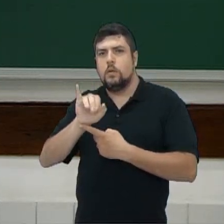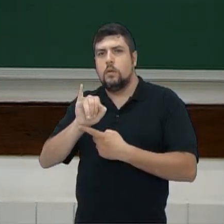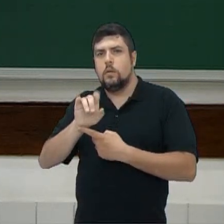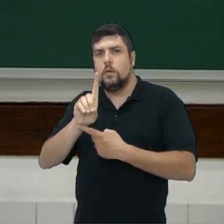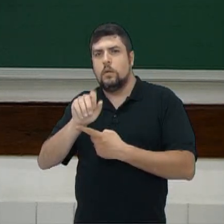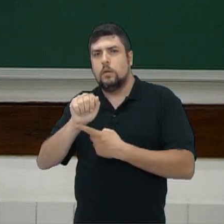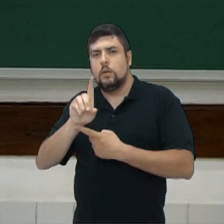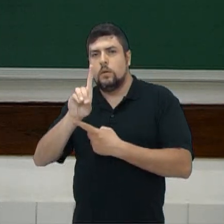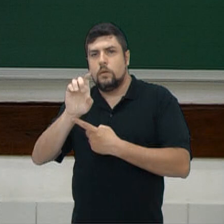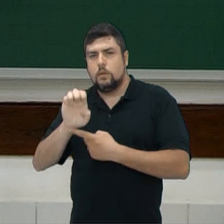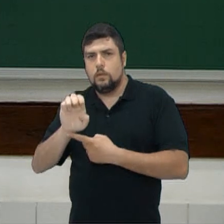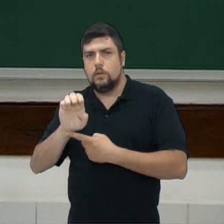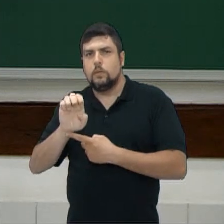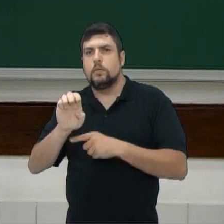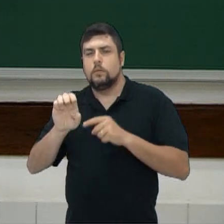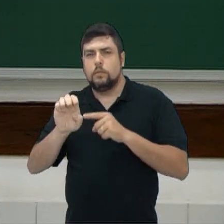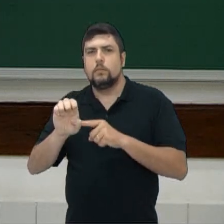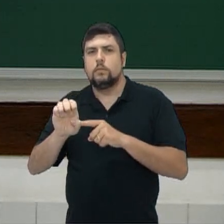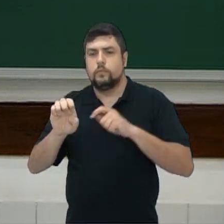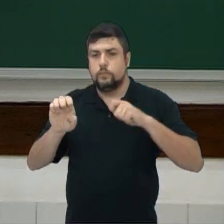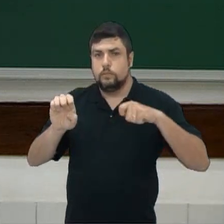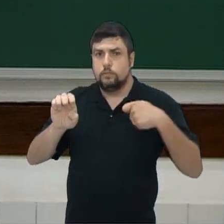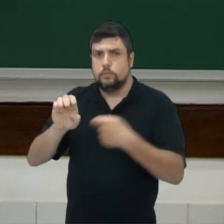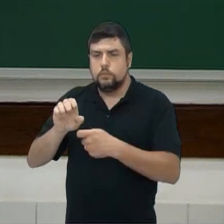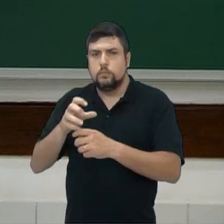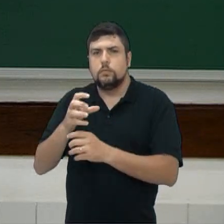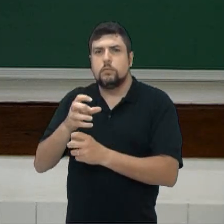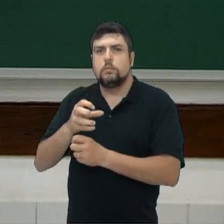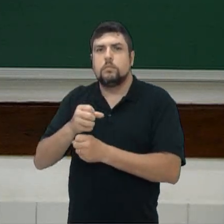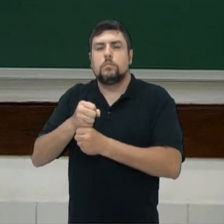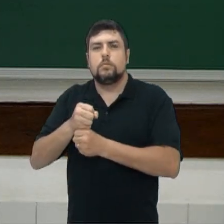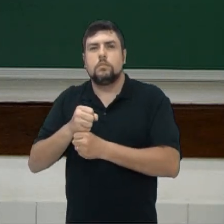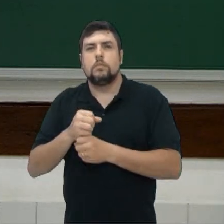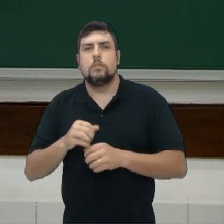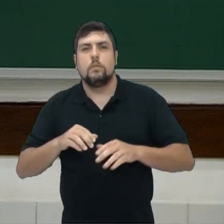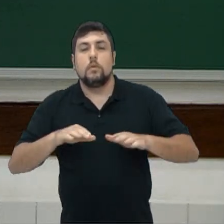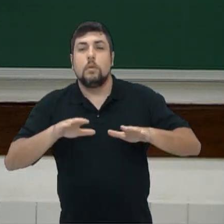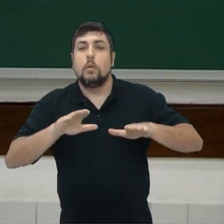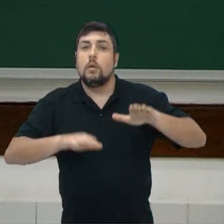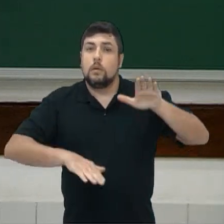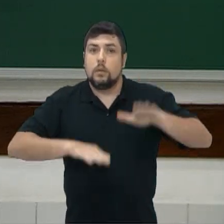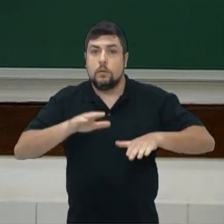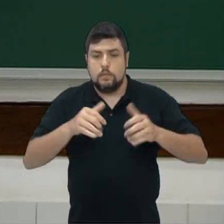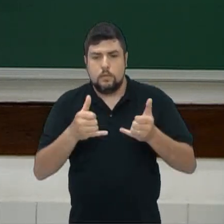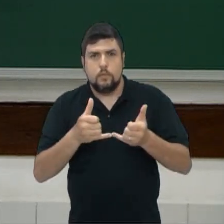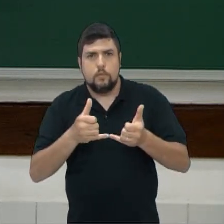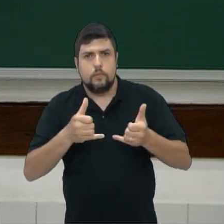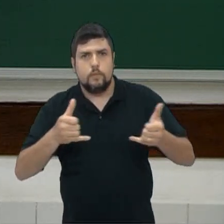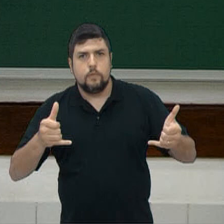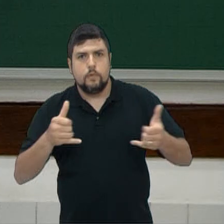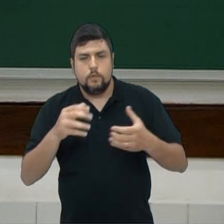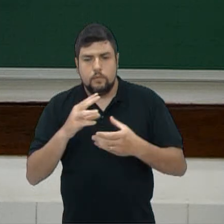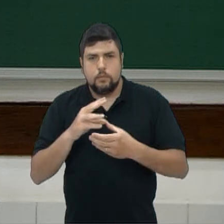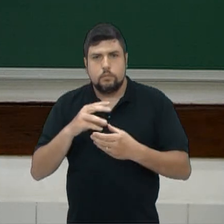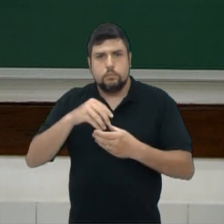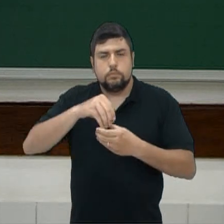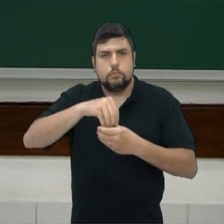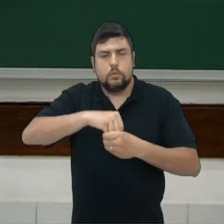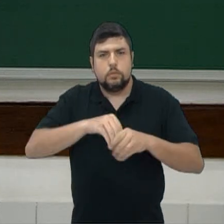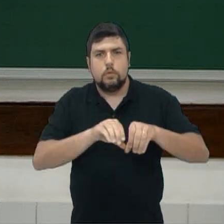depende da composição, né, química dos átomos que compõem o fio, no caso, os elementos,